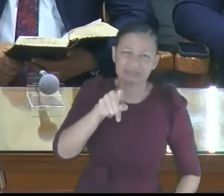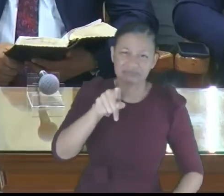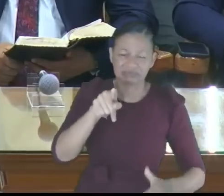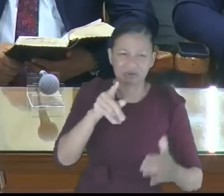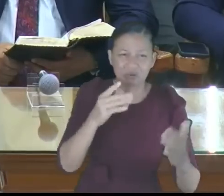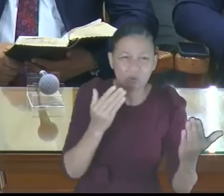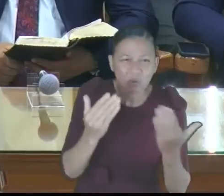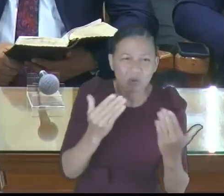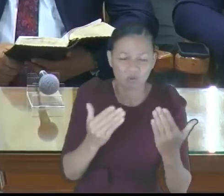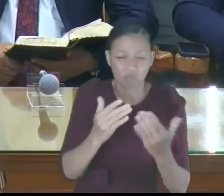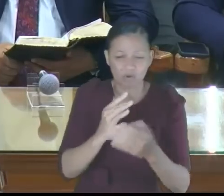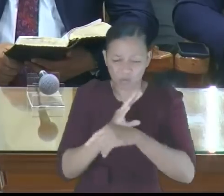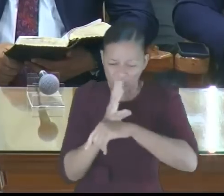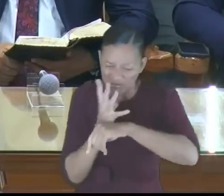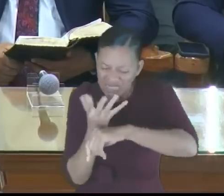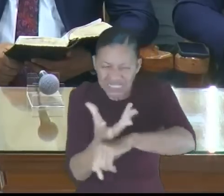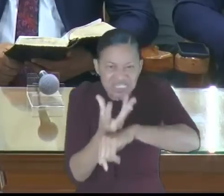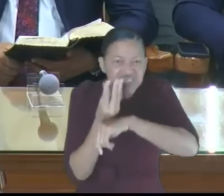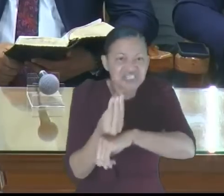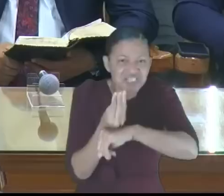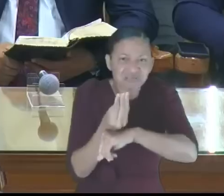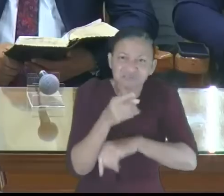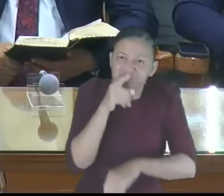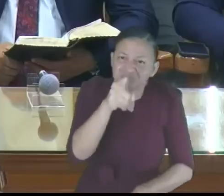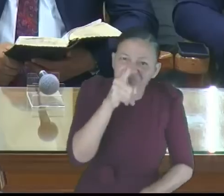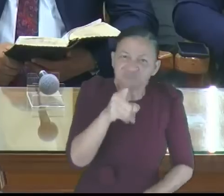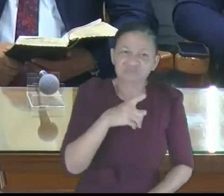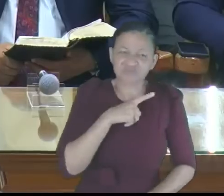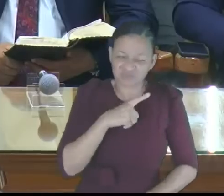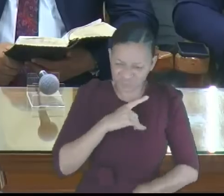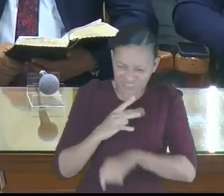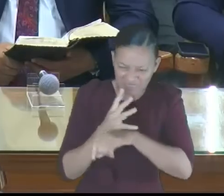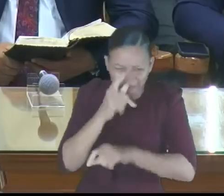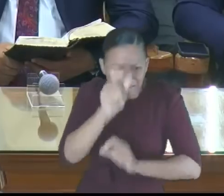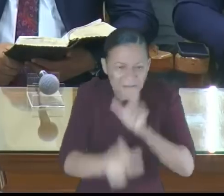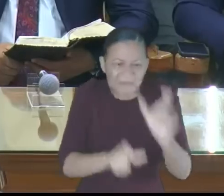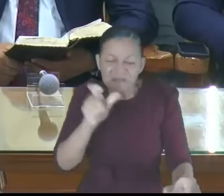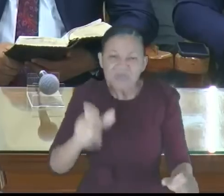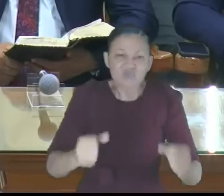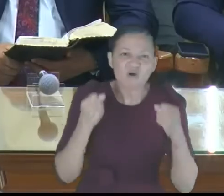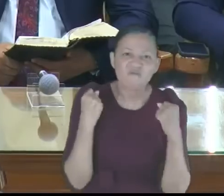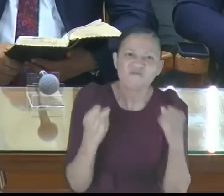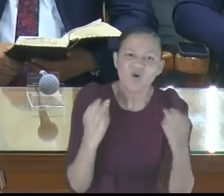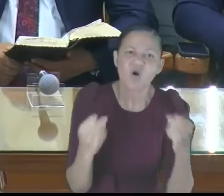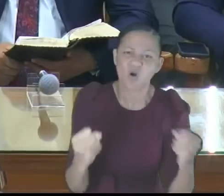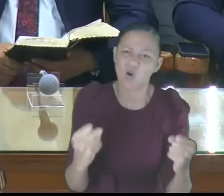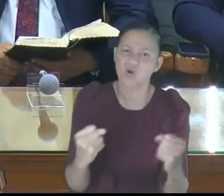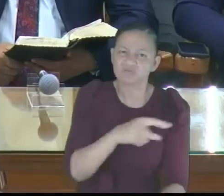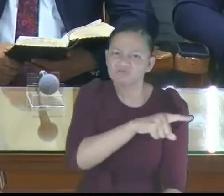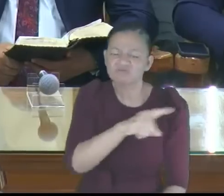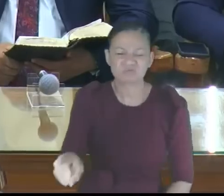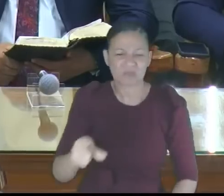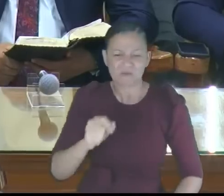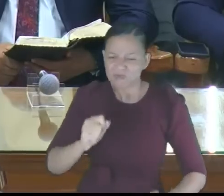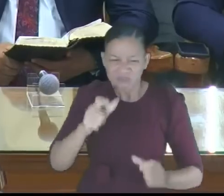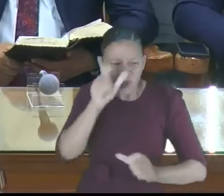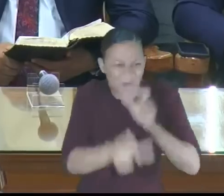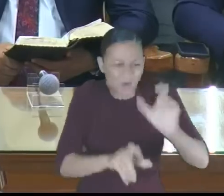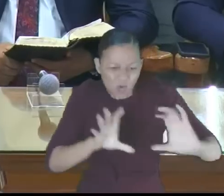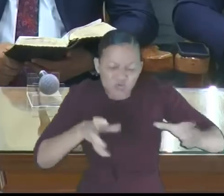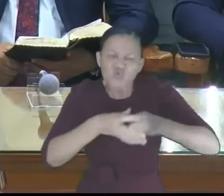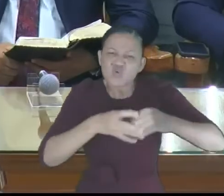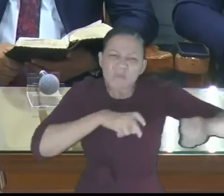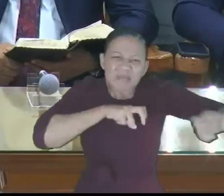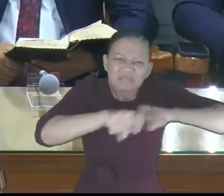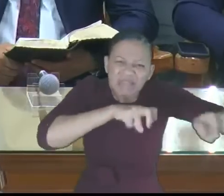que divida, para você ter uma igreja que dá luz, para você ter uma igreja frutífera, para